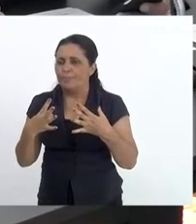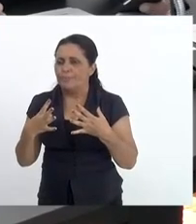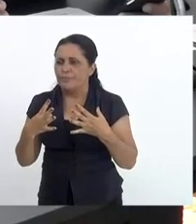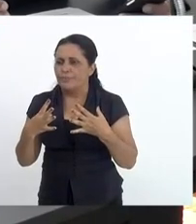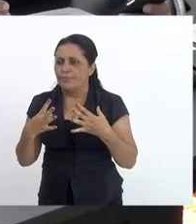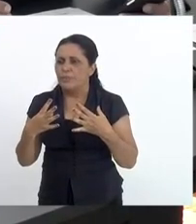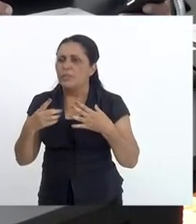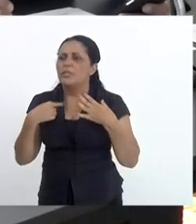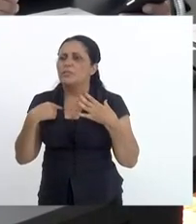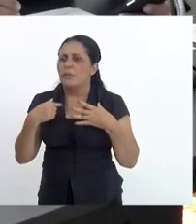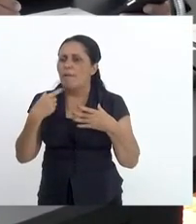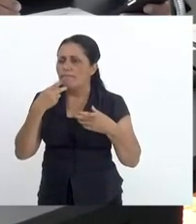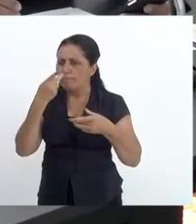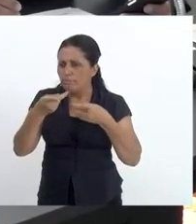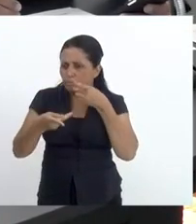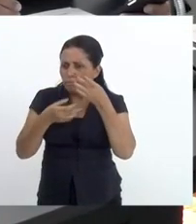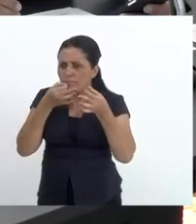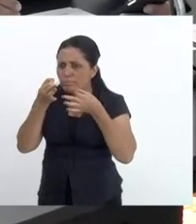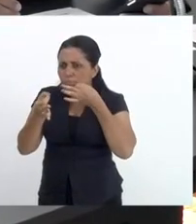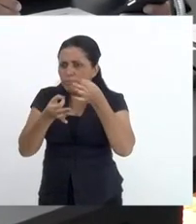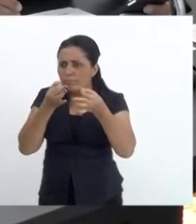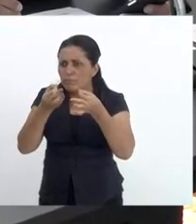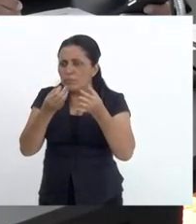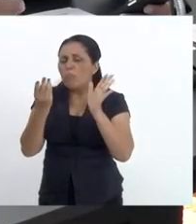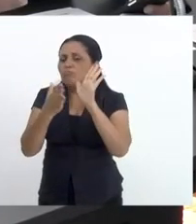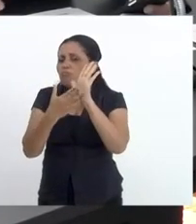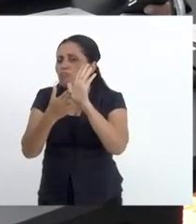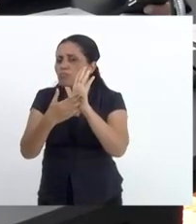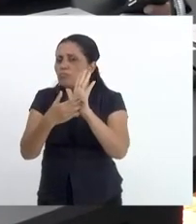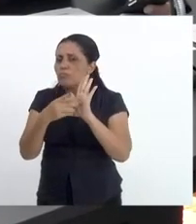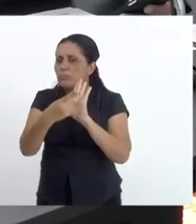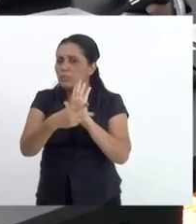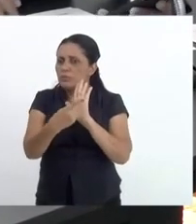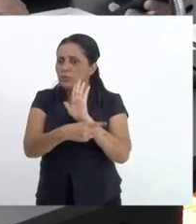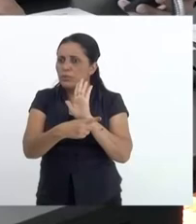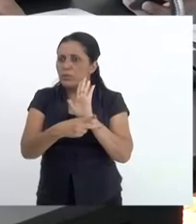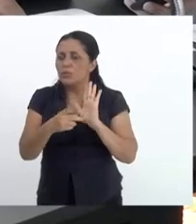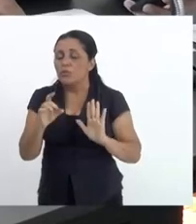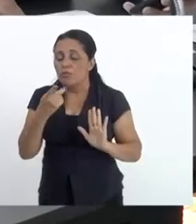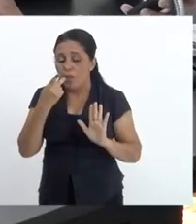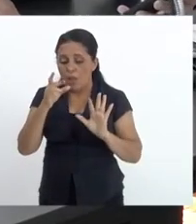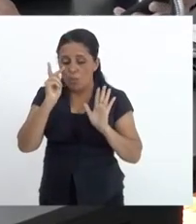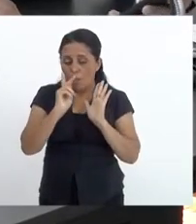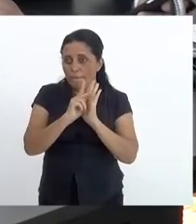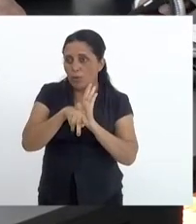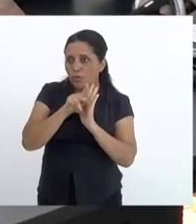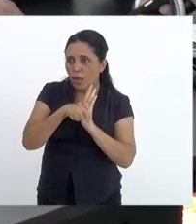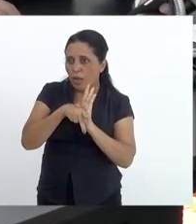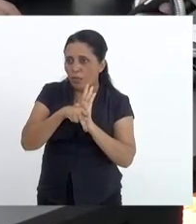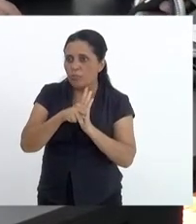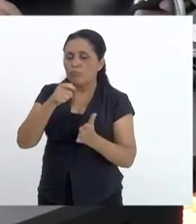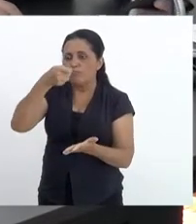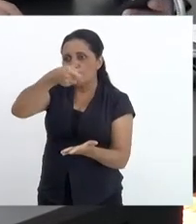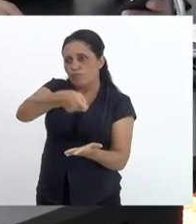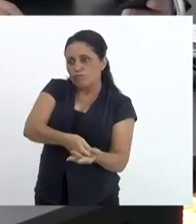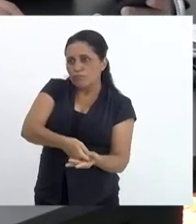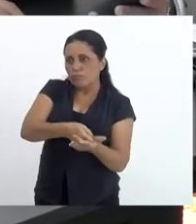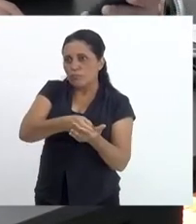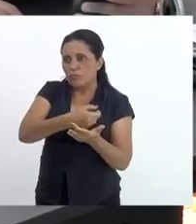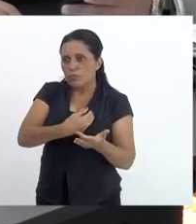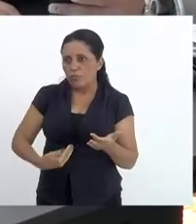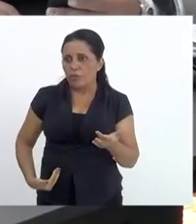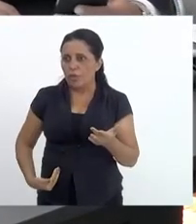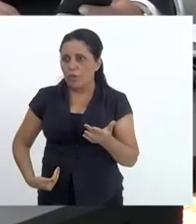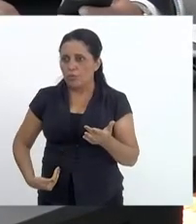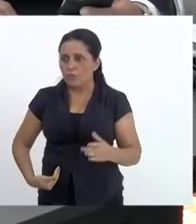deu o argumento da proposição dele. Na verdade, vai se tratar de um projeto autorizativo ao governo do